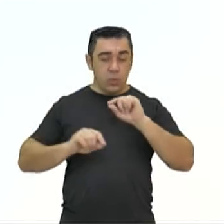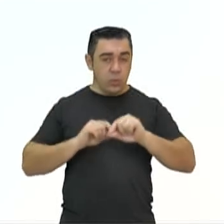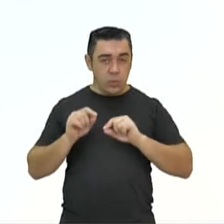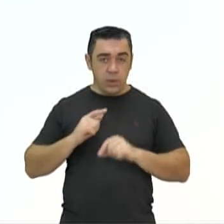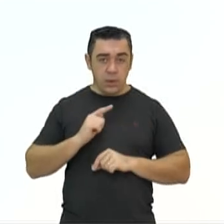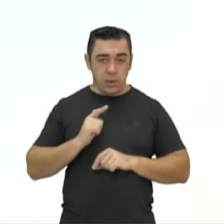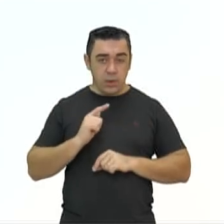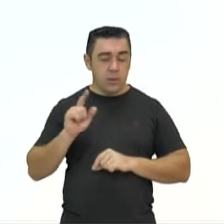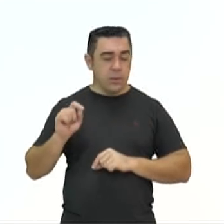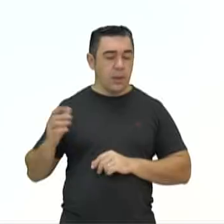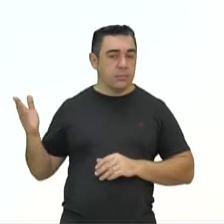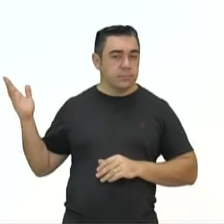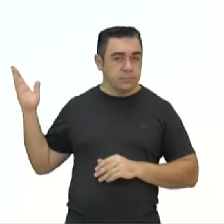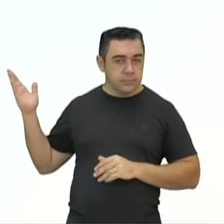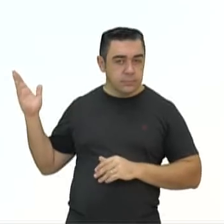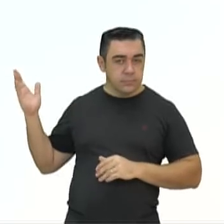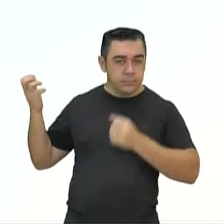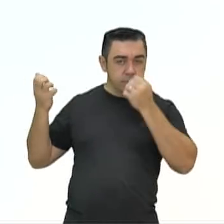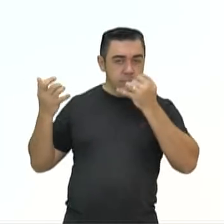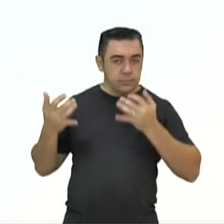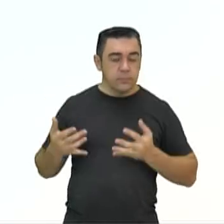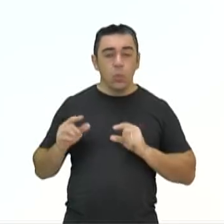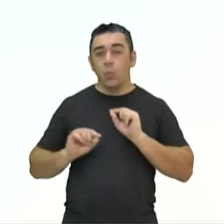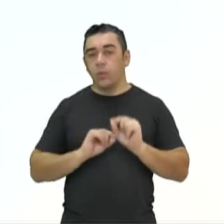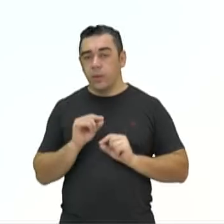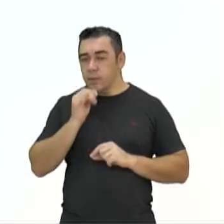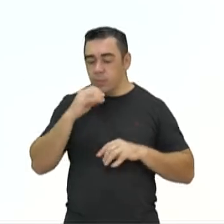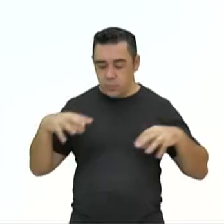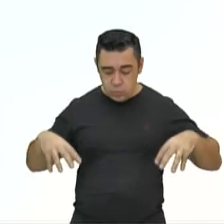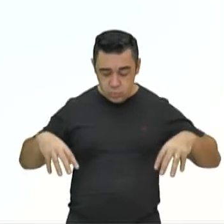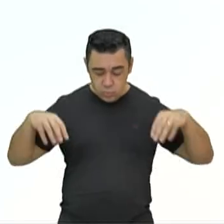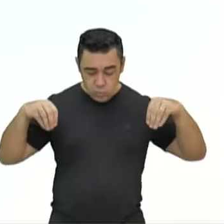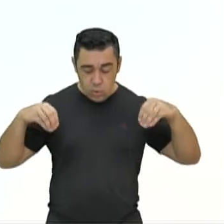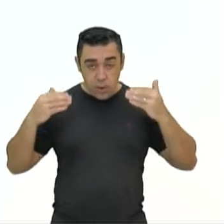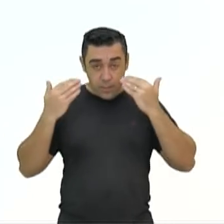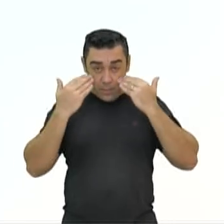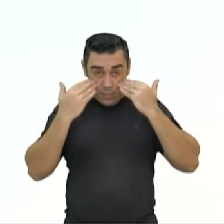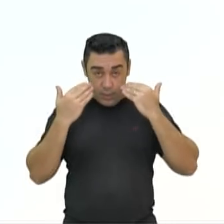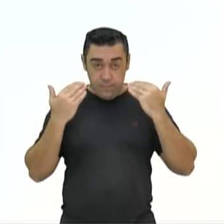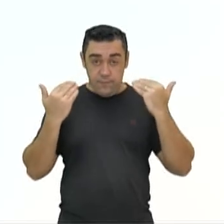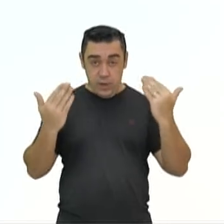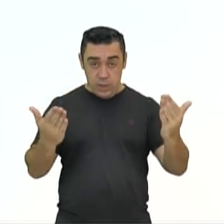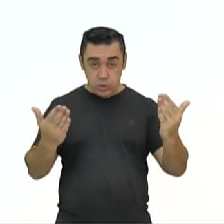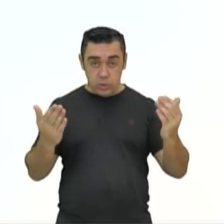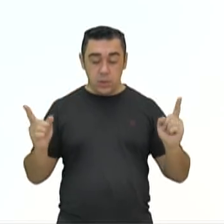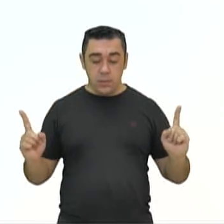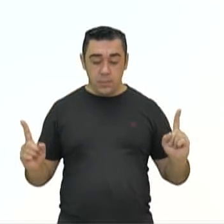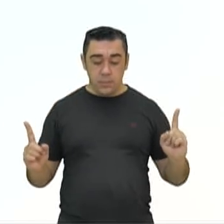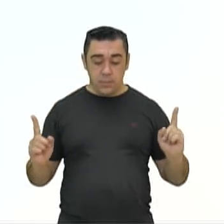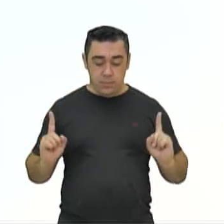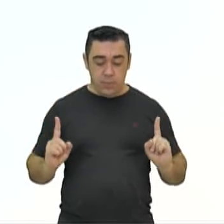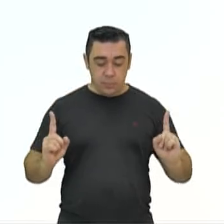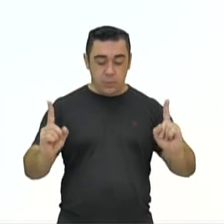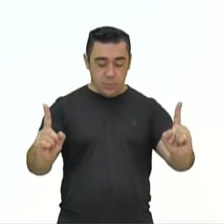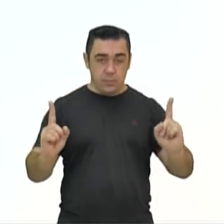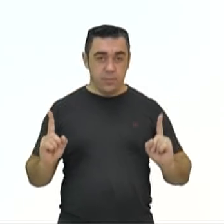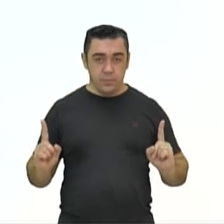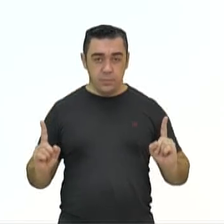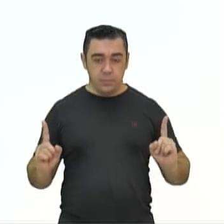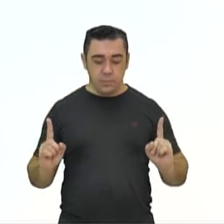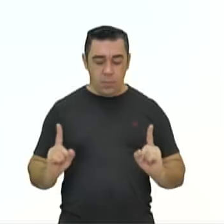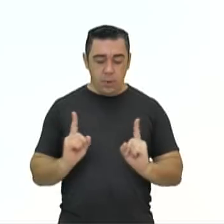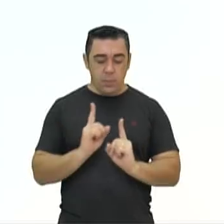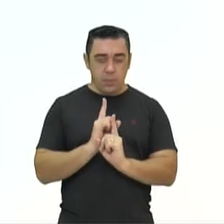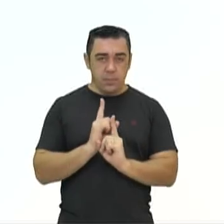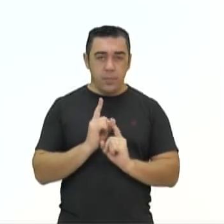tiverem relação com a casa onde estiver posicionada. Então, elas para frente e para os lados. Tem que ser na casa que ela está.